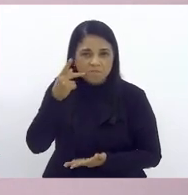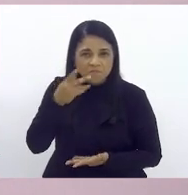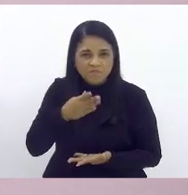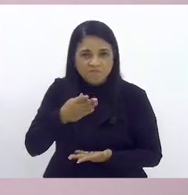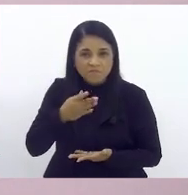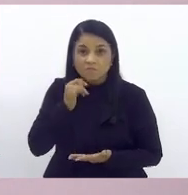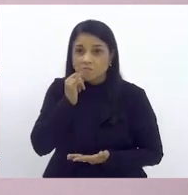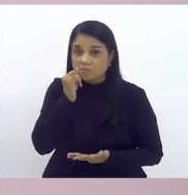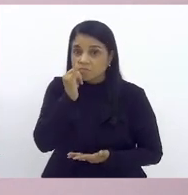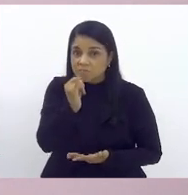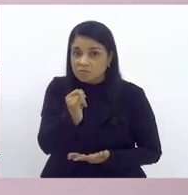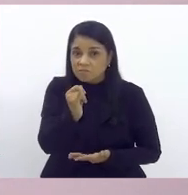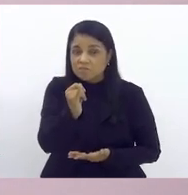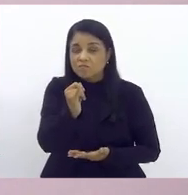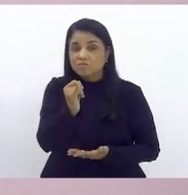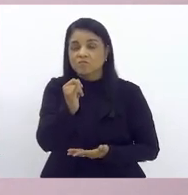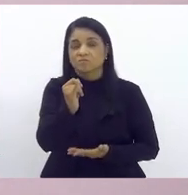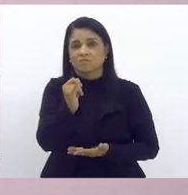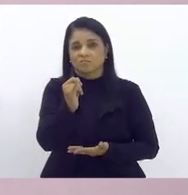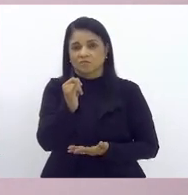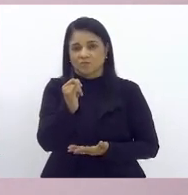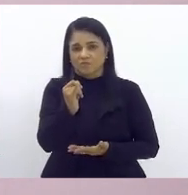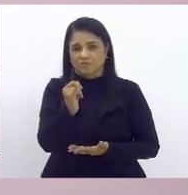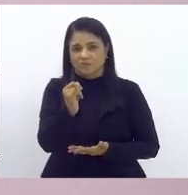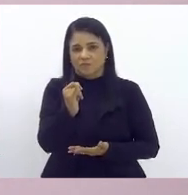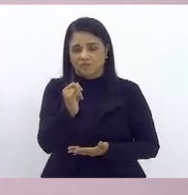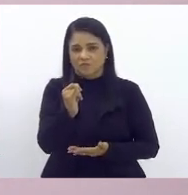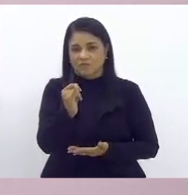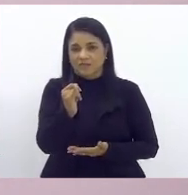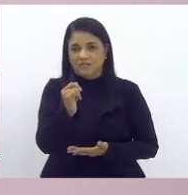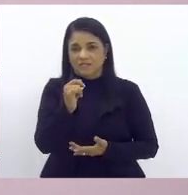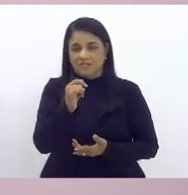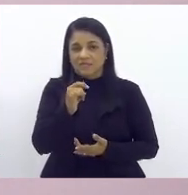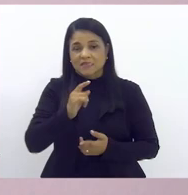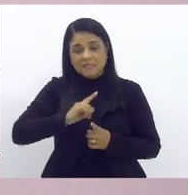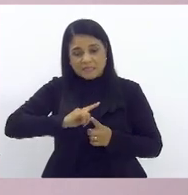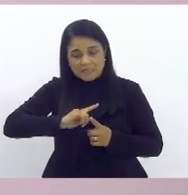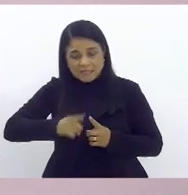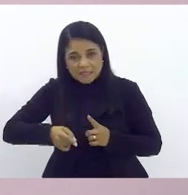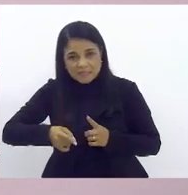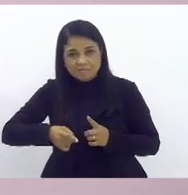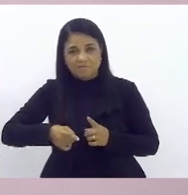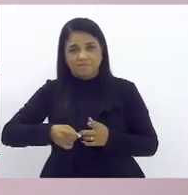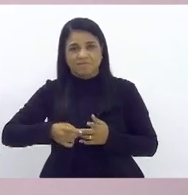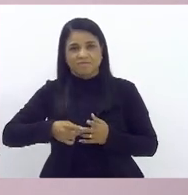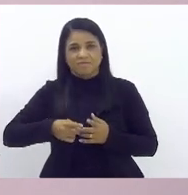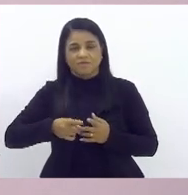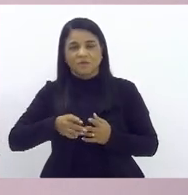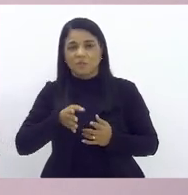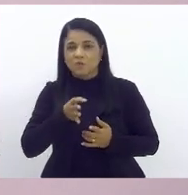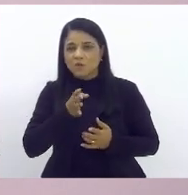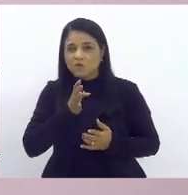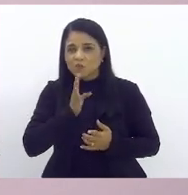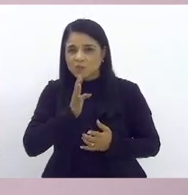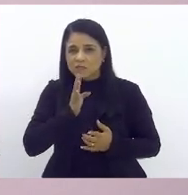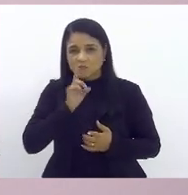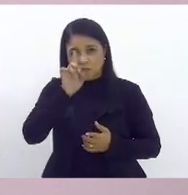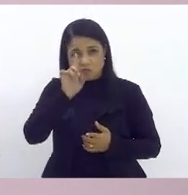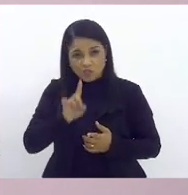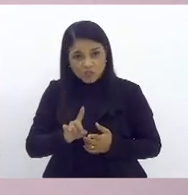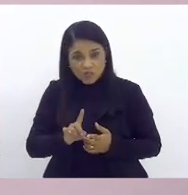ser dito em alto e bom som. Negar o direito, o reconhecimento de que é uma